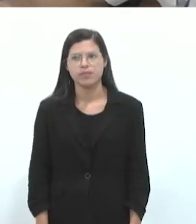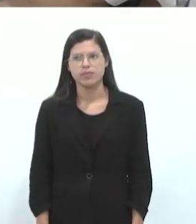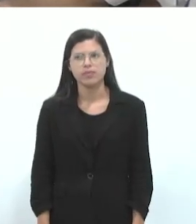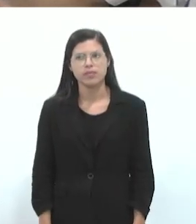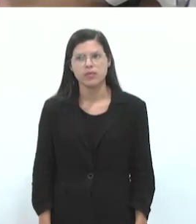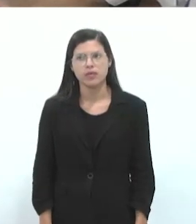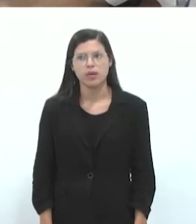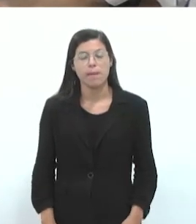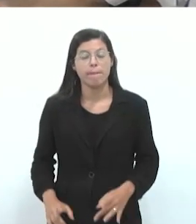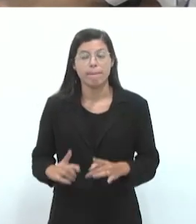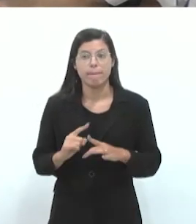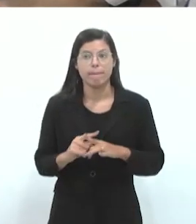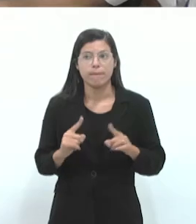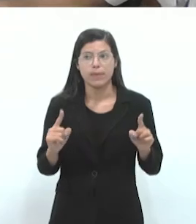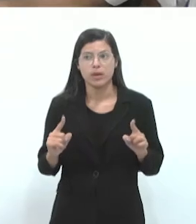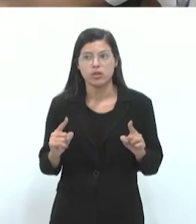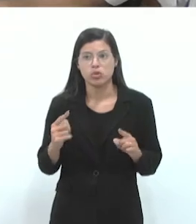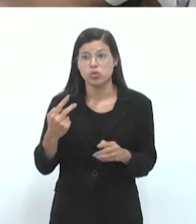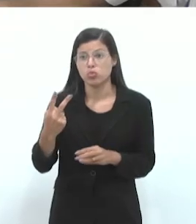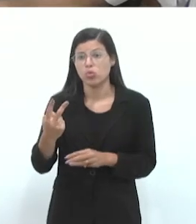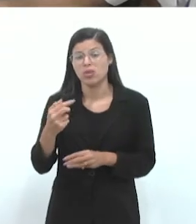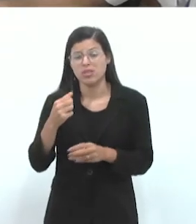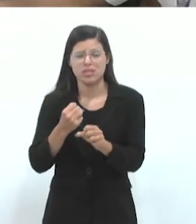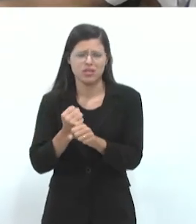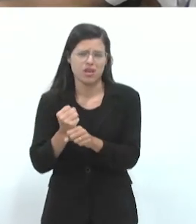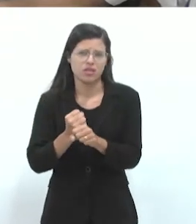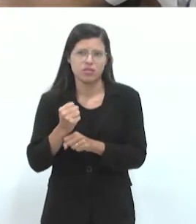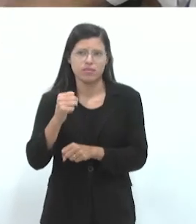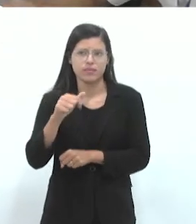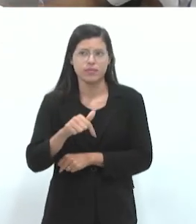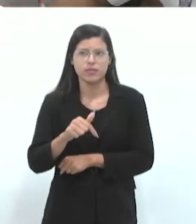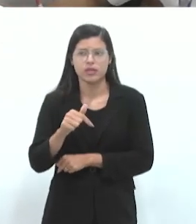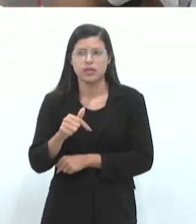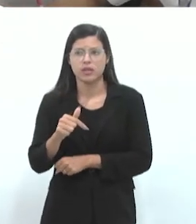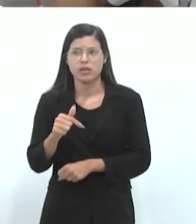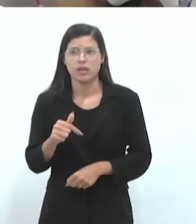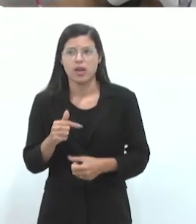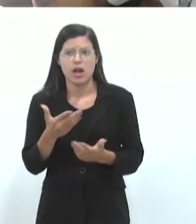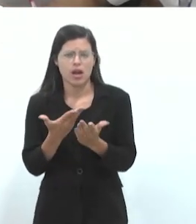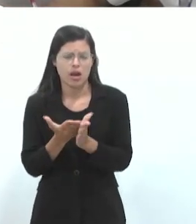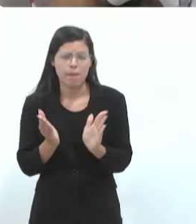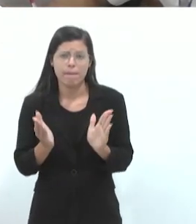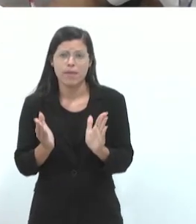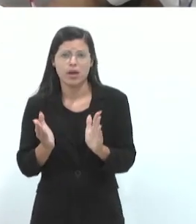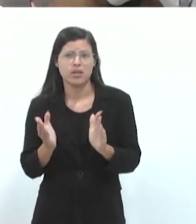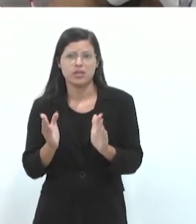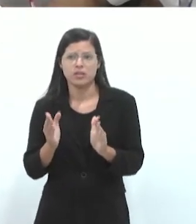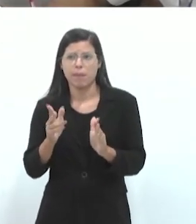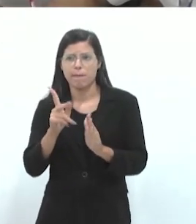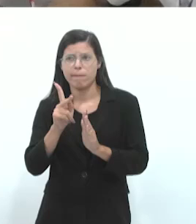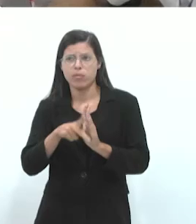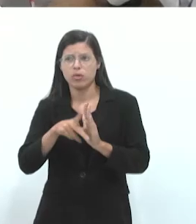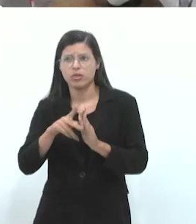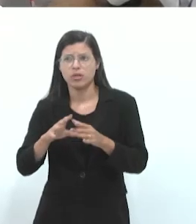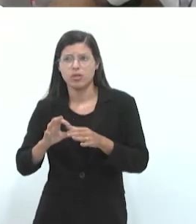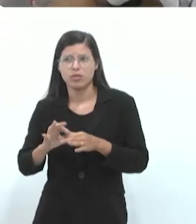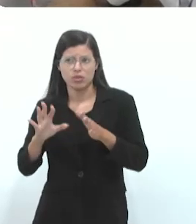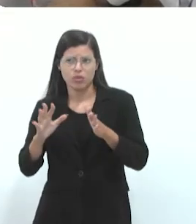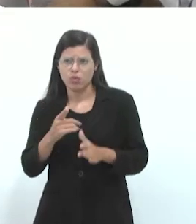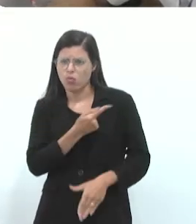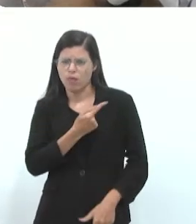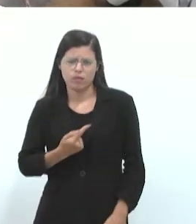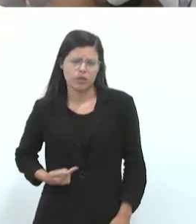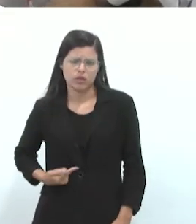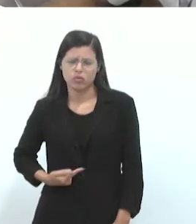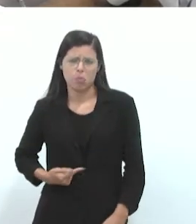dessa autorização. Agora, a gente passou 2 anos aqui buscando o aprovando. entendimento de acabar com esse negócio de projeto autorizativo do que o governador já pode fazer ele próprio,